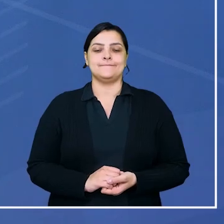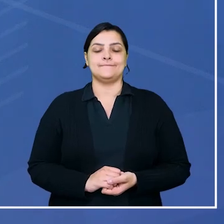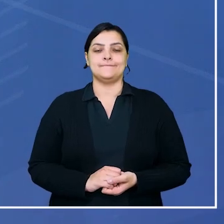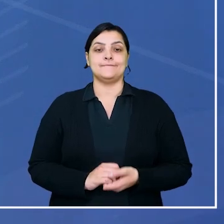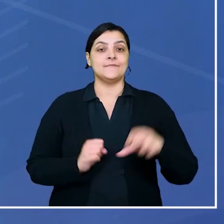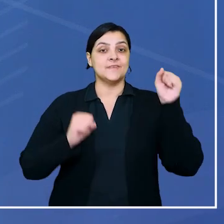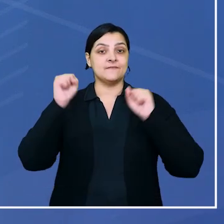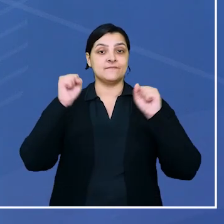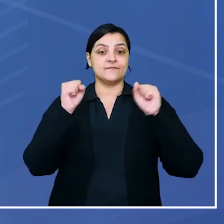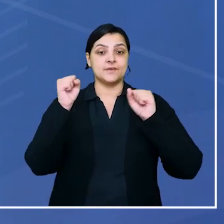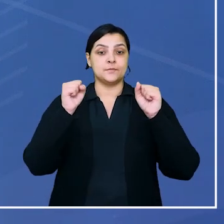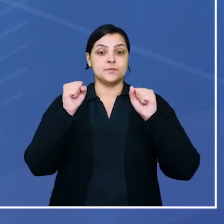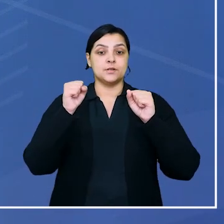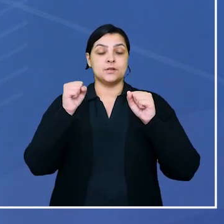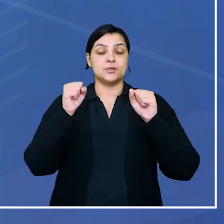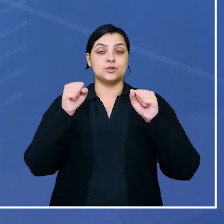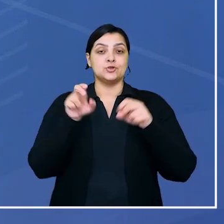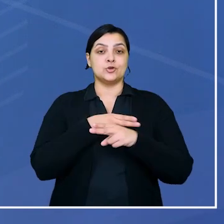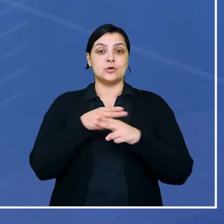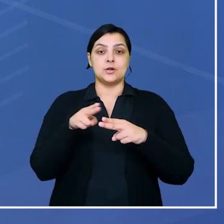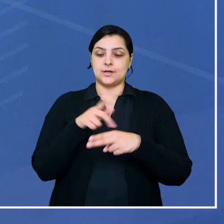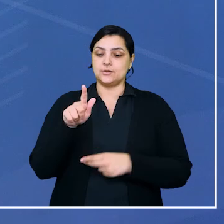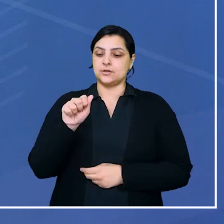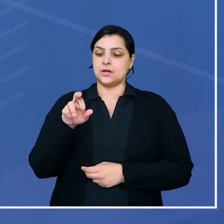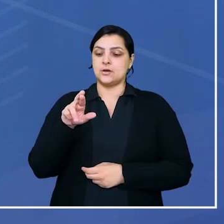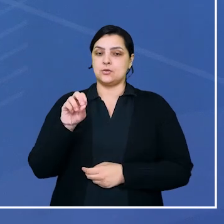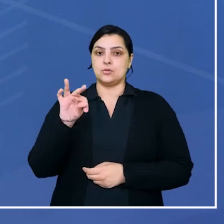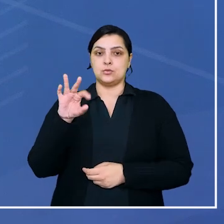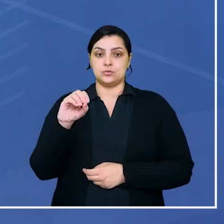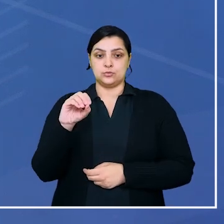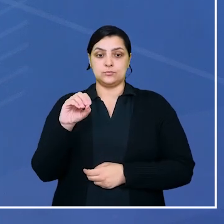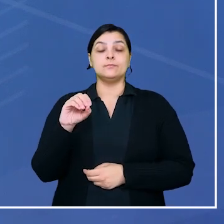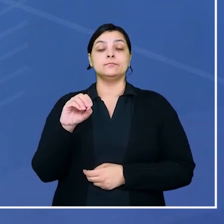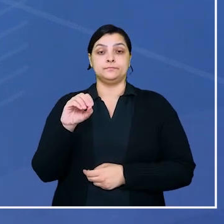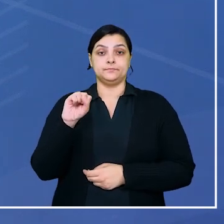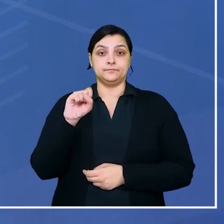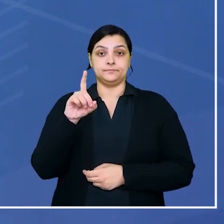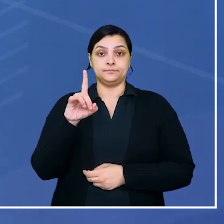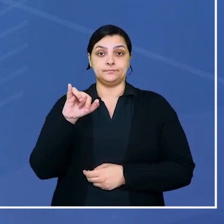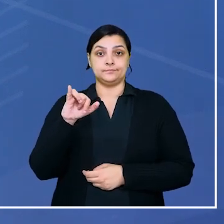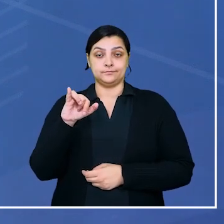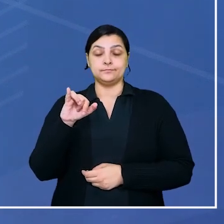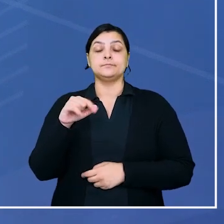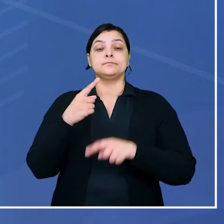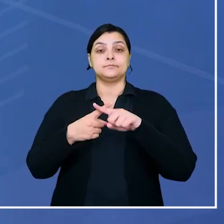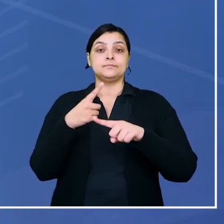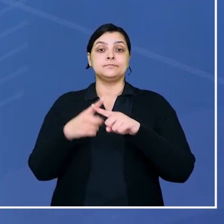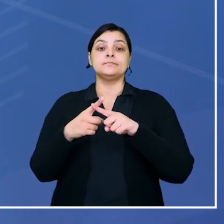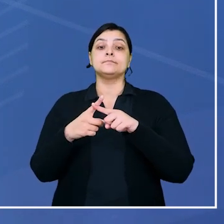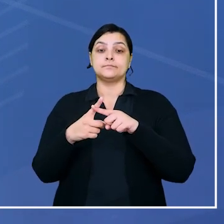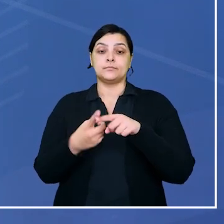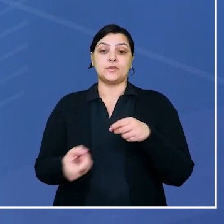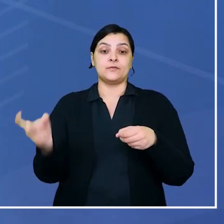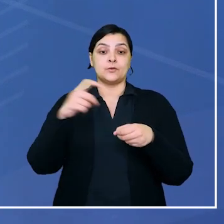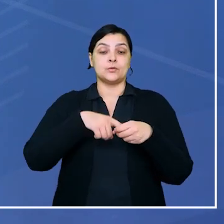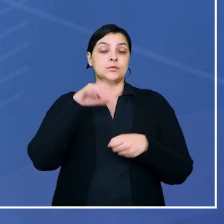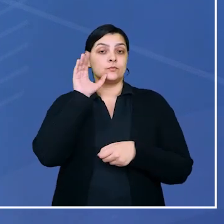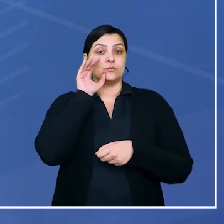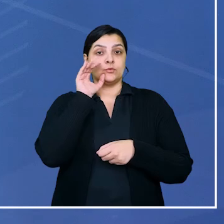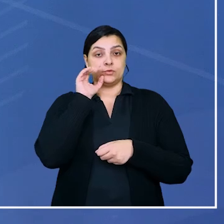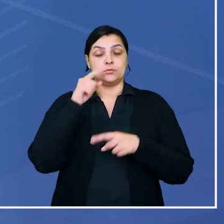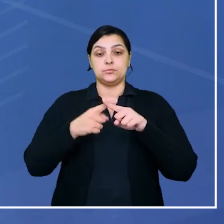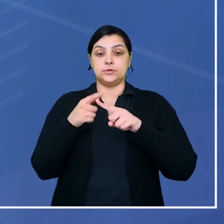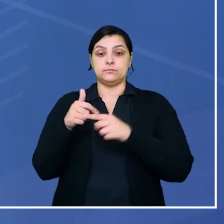A fábrica de chocolates Garoto foi liberada pela seção 2 de dissídios individuais da determinação de reintegrar um